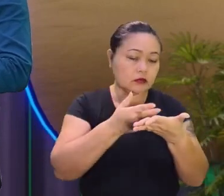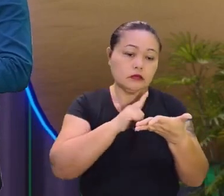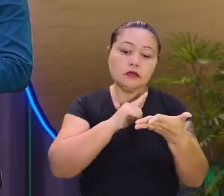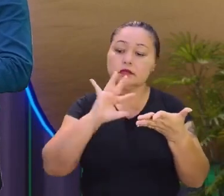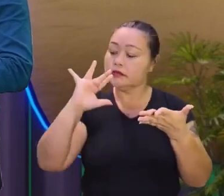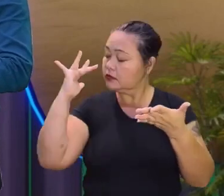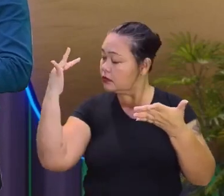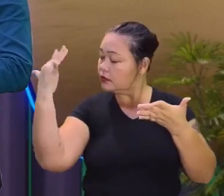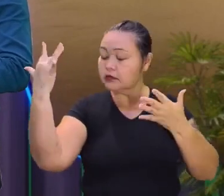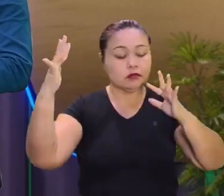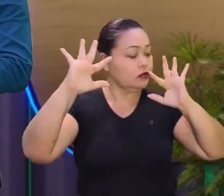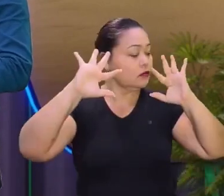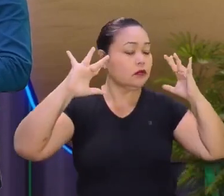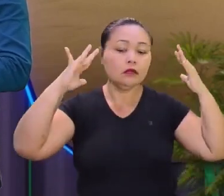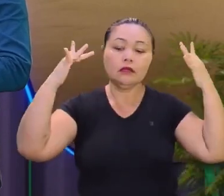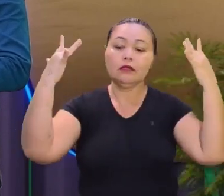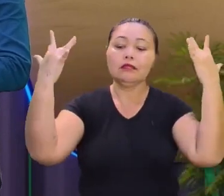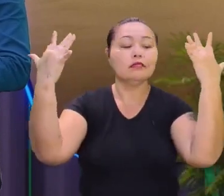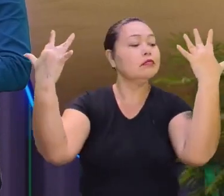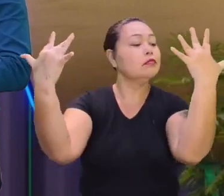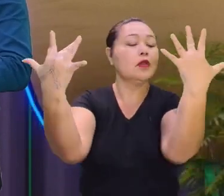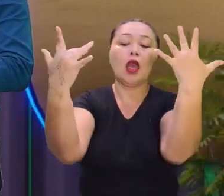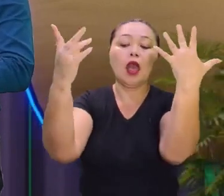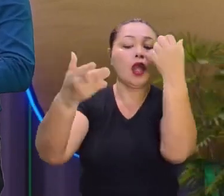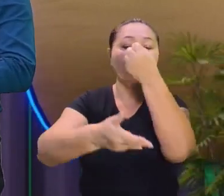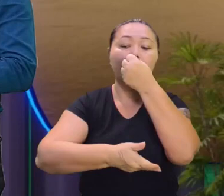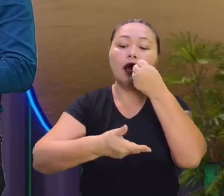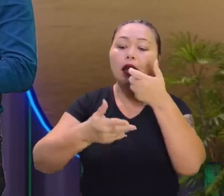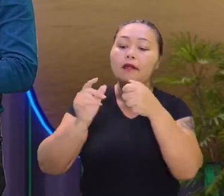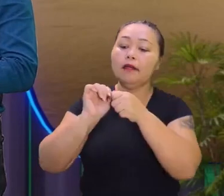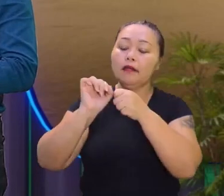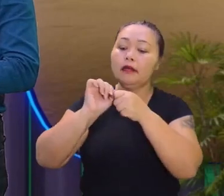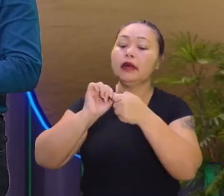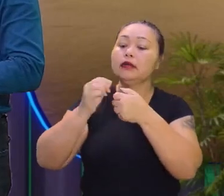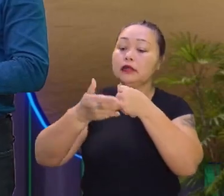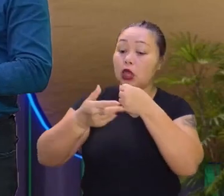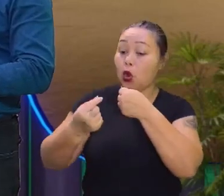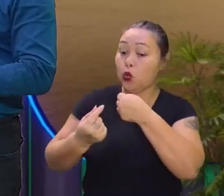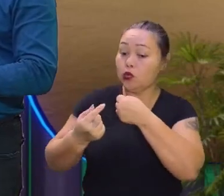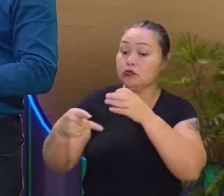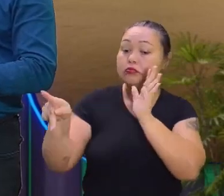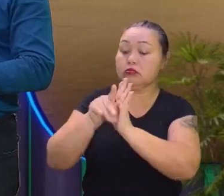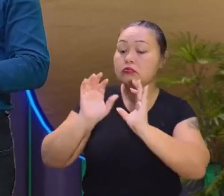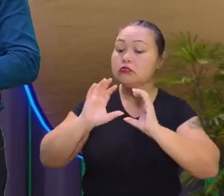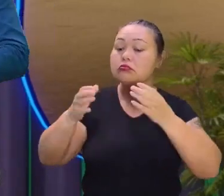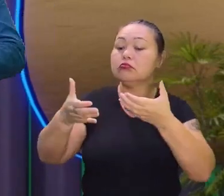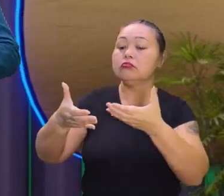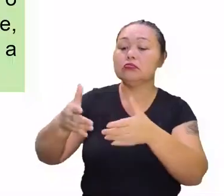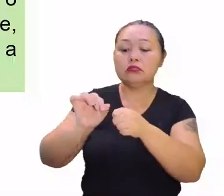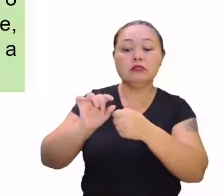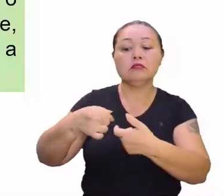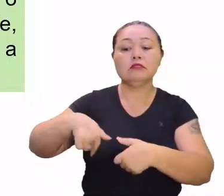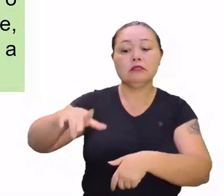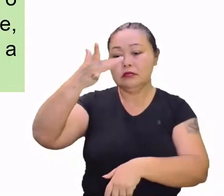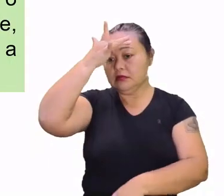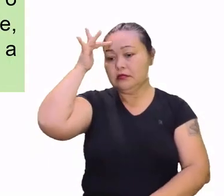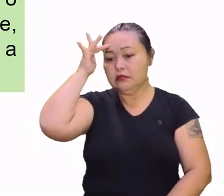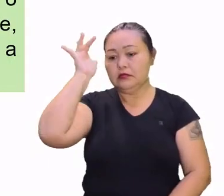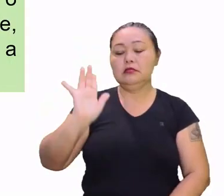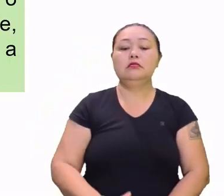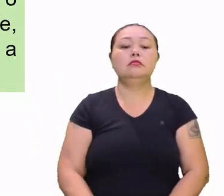que a floresta é a base econômica dessas comunidades. Perfeito. Beleza? Então, vamos lá no quadro,